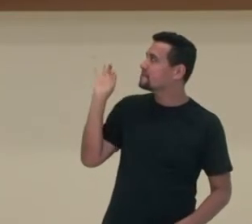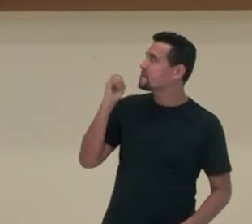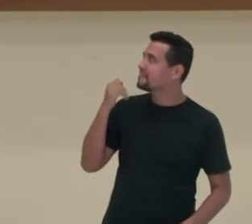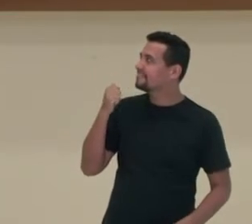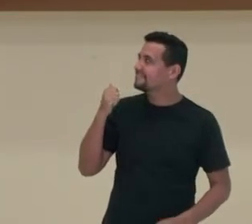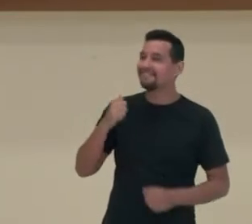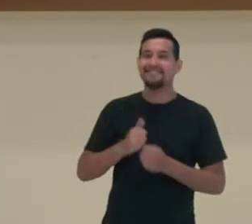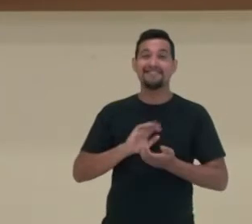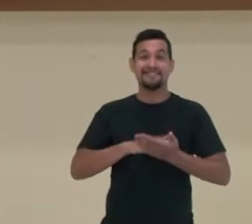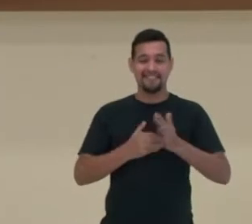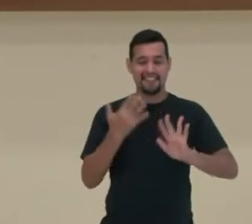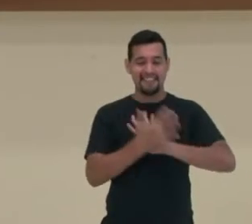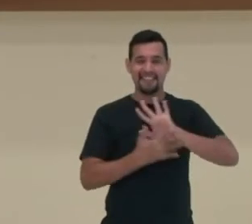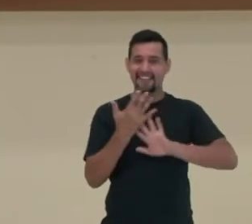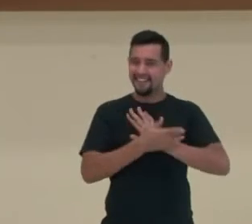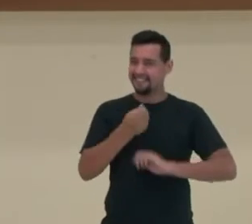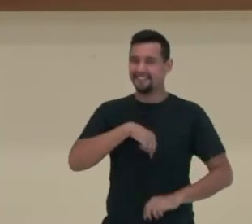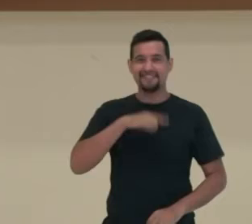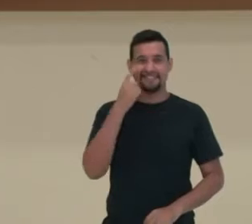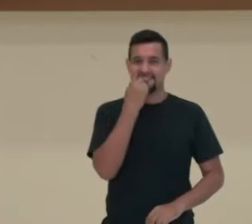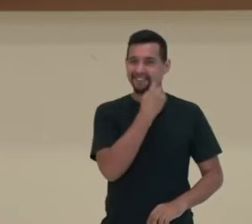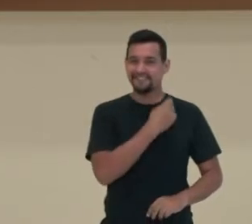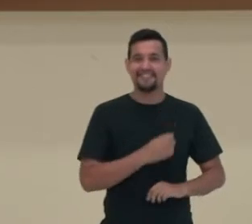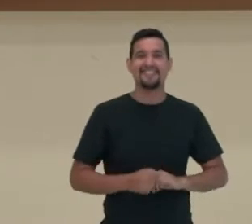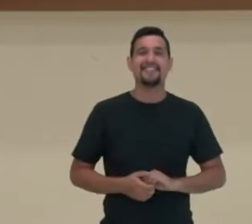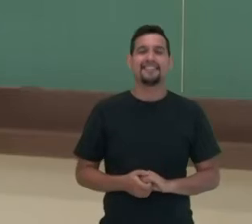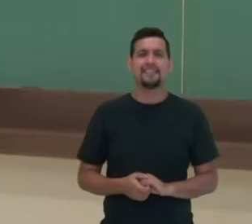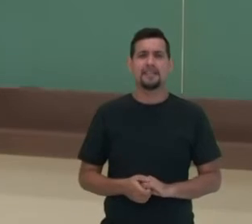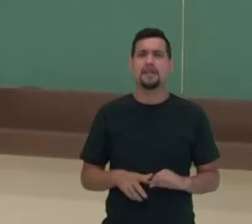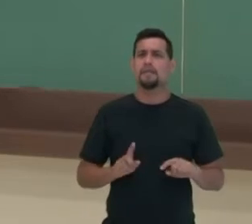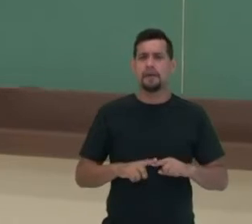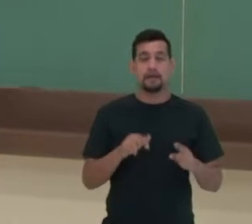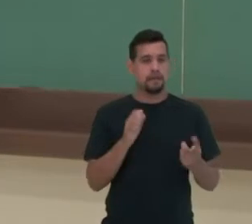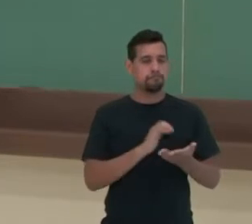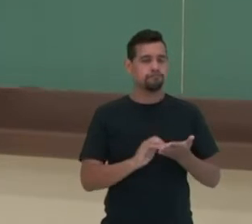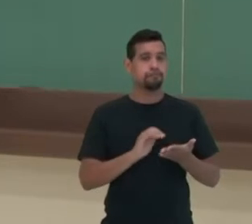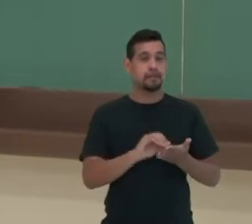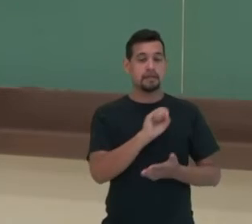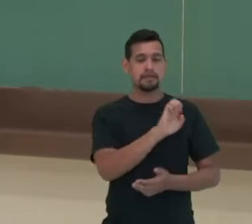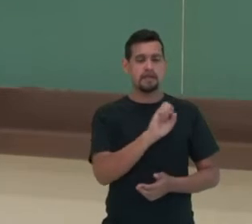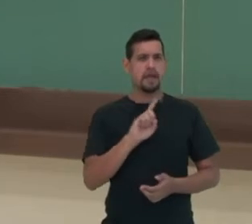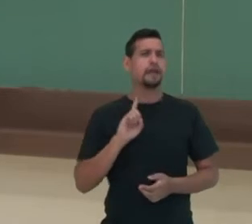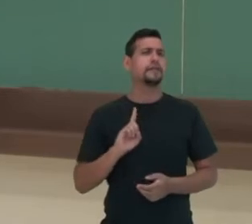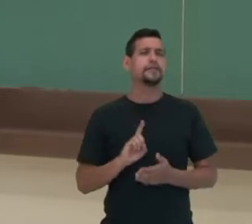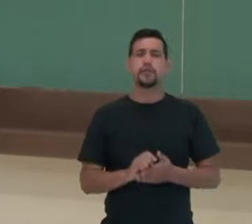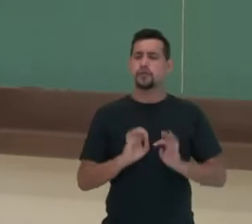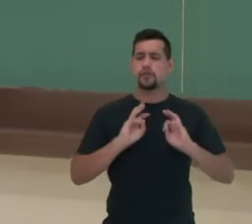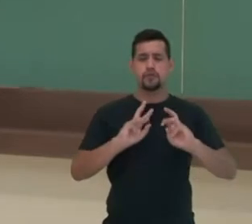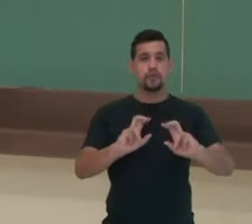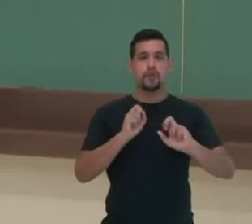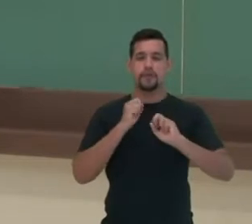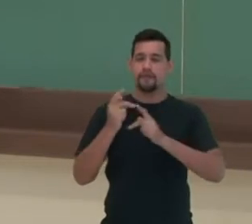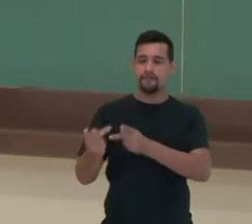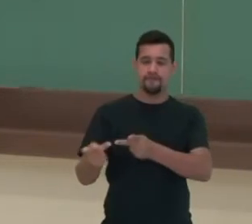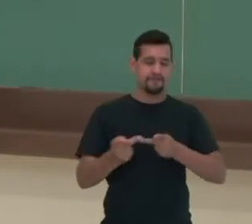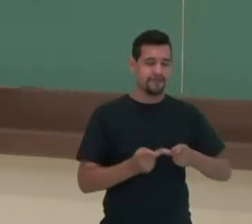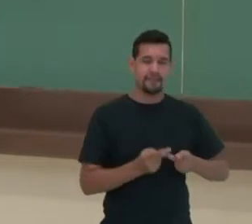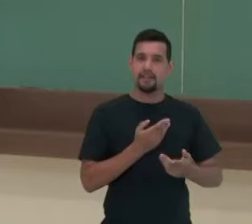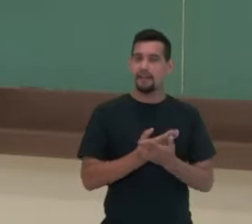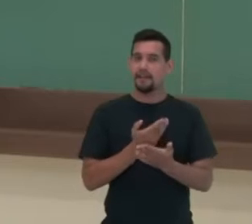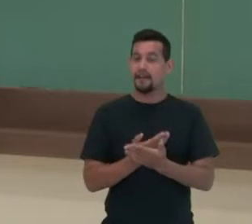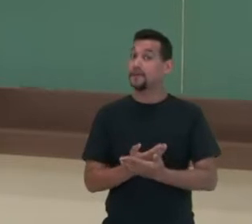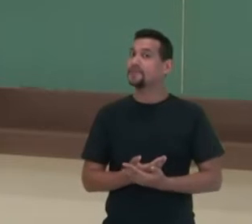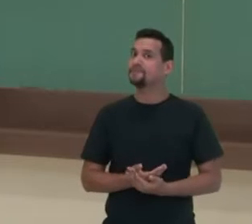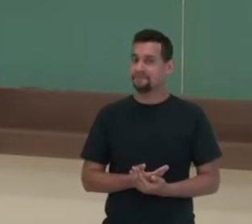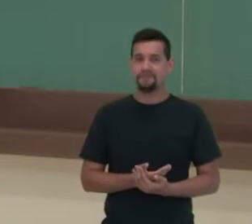a interpretação de Libras desta aula. Em nome da Secretaria da Educação do Estado do Paraná, sejam todos bem-vindos para mais esta